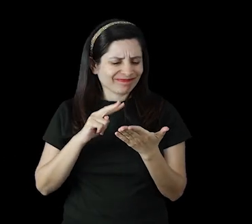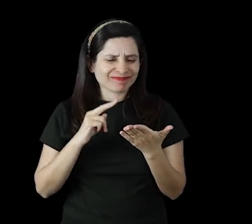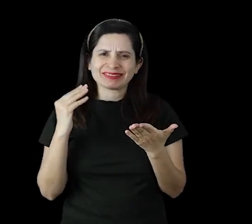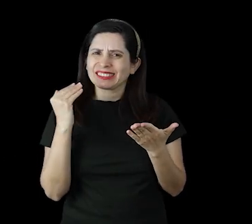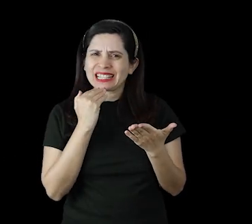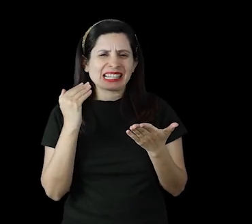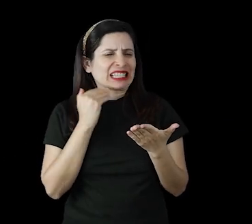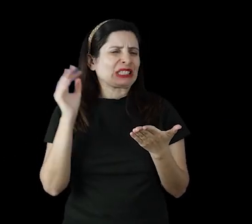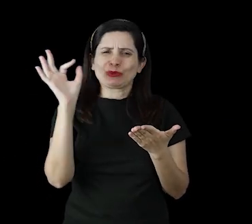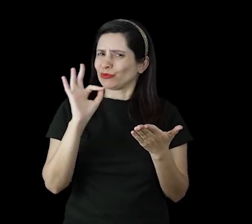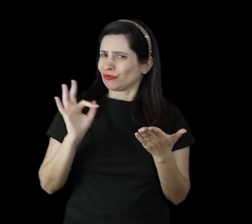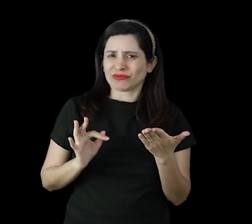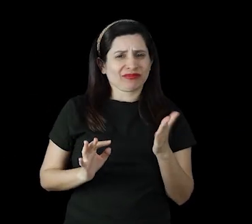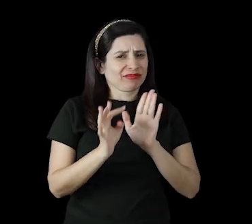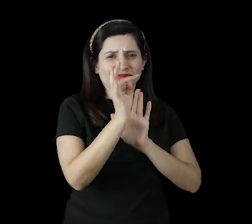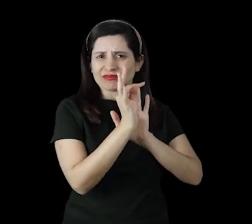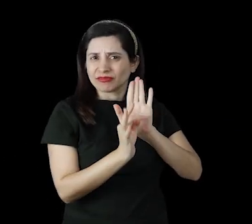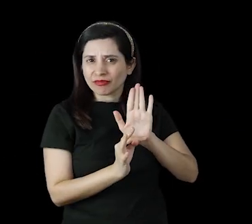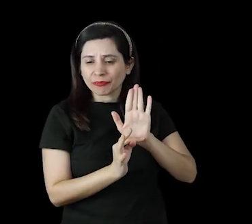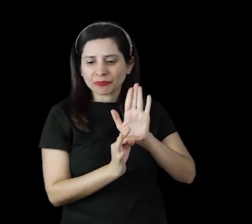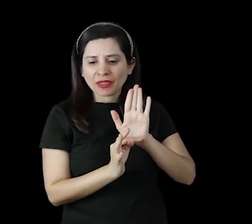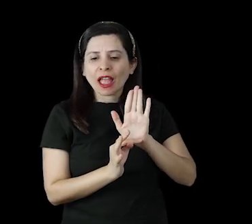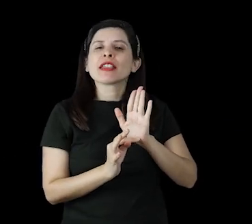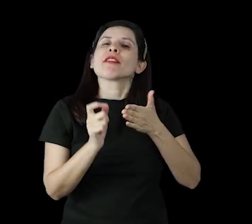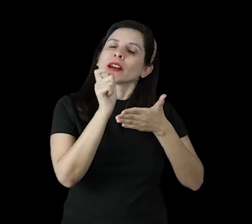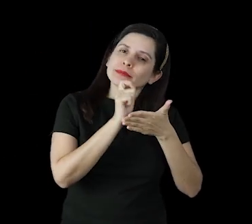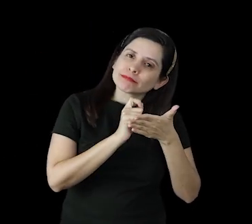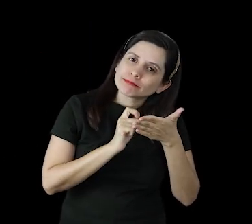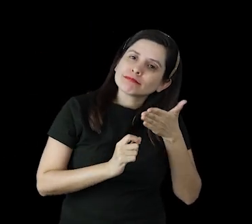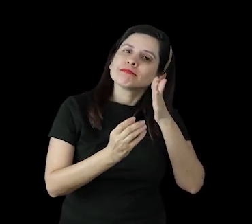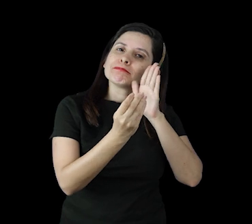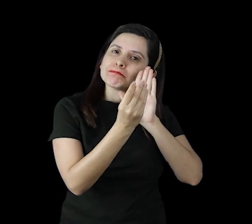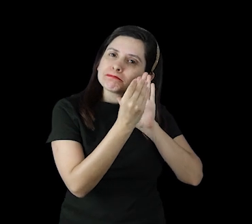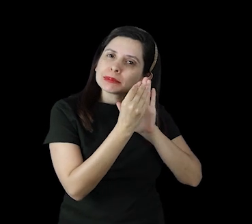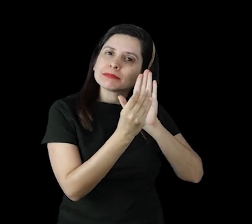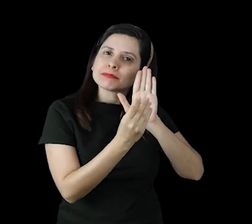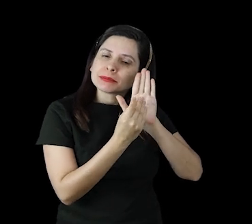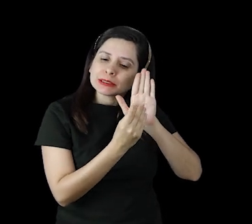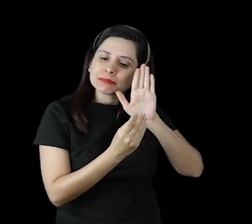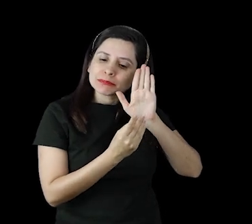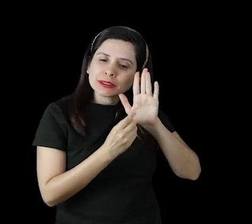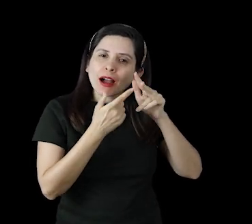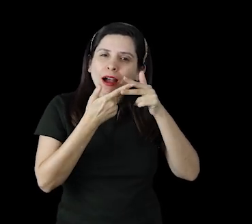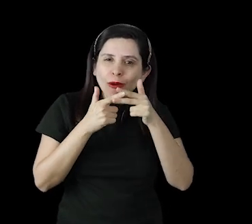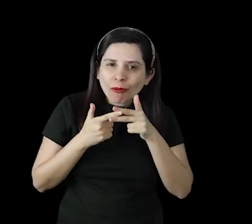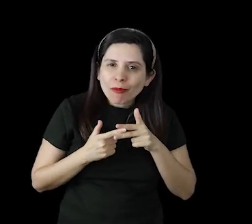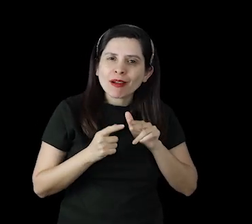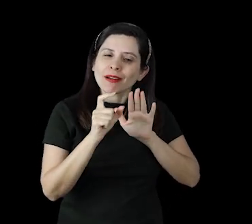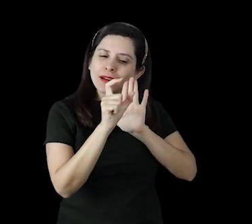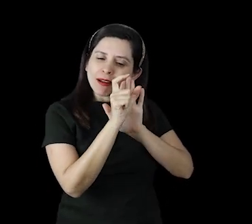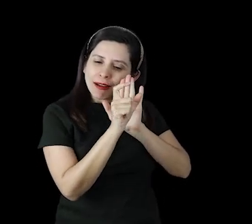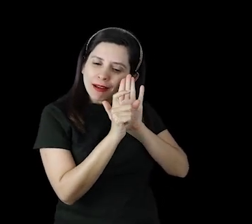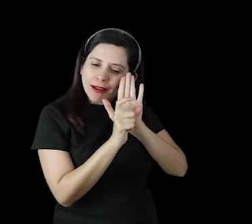feliz com o roteiro, e aí você vai lá mais pontualmente e você vai arrumando isso, né? Como se